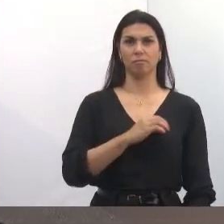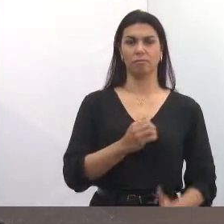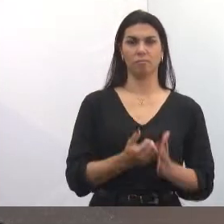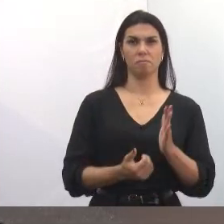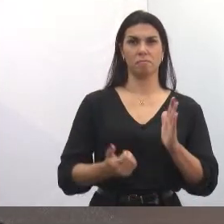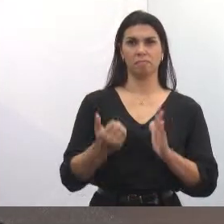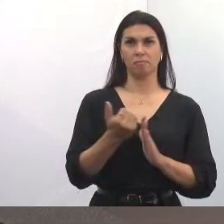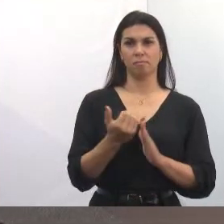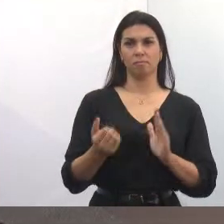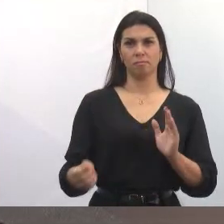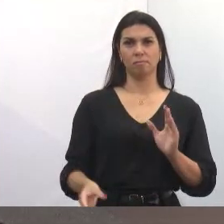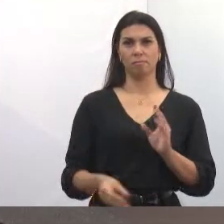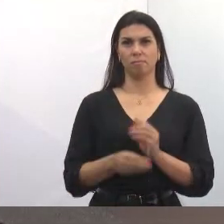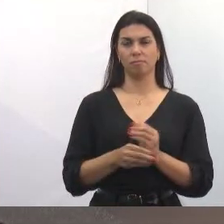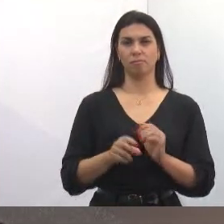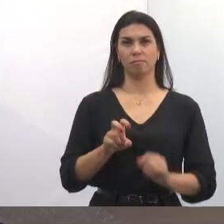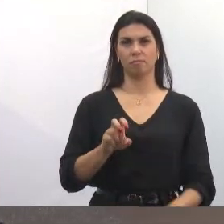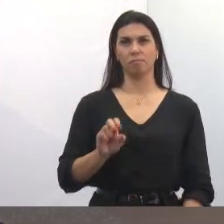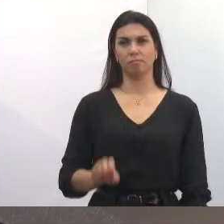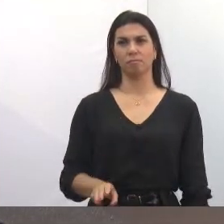montantes: aposentados